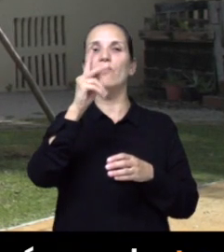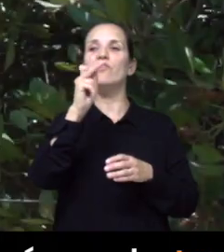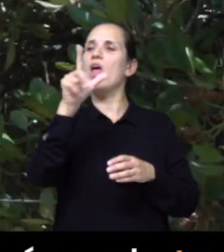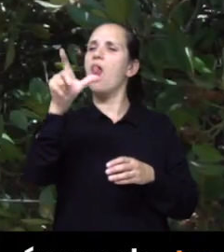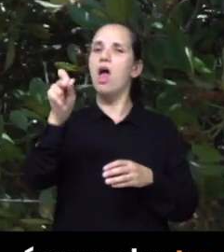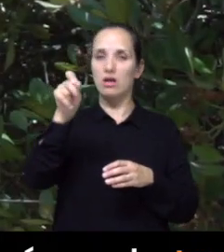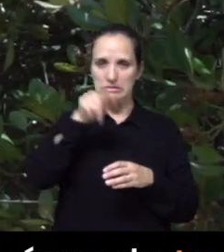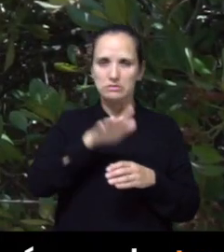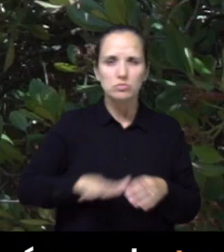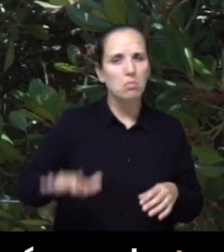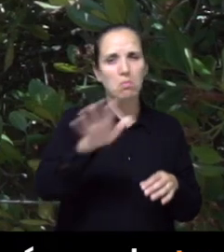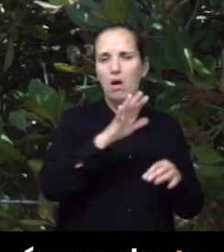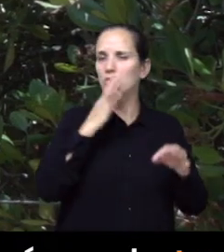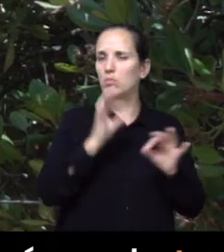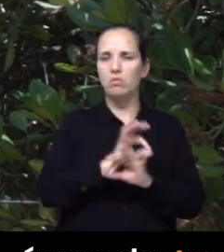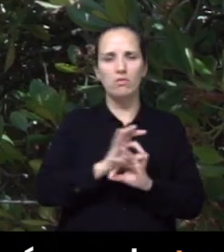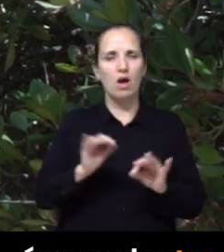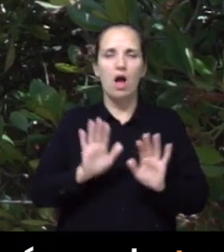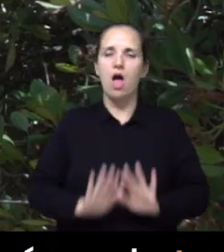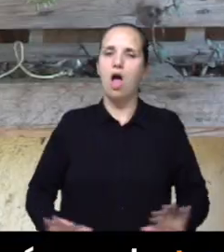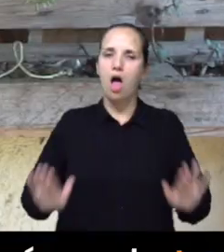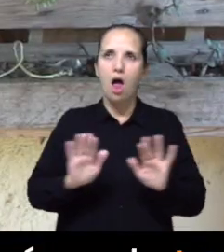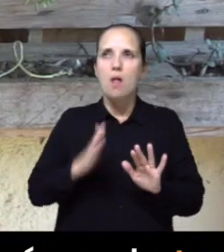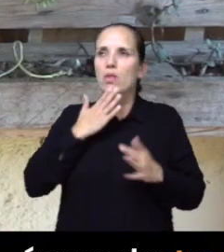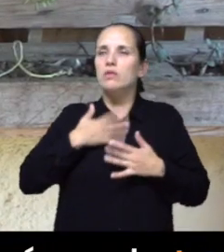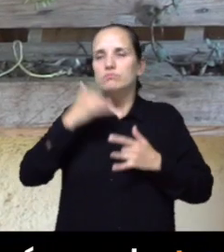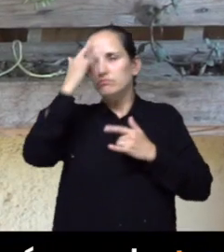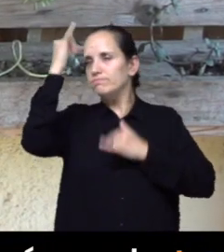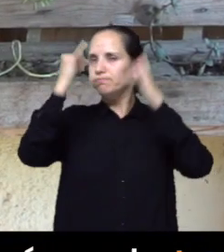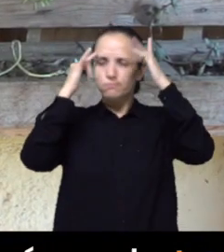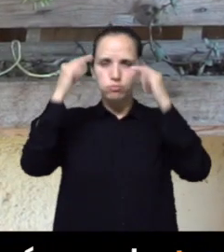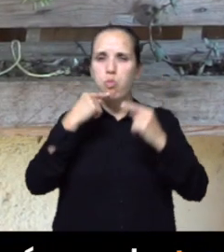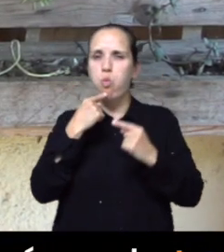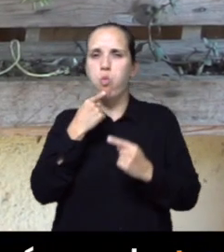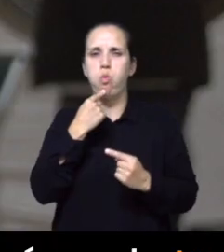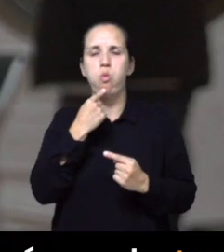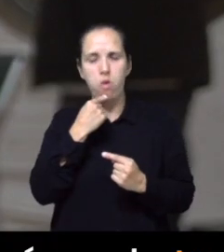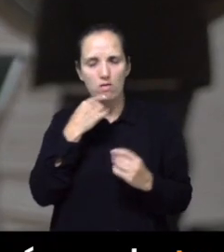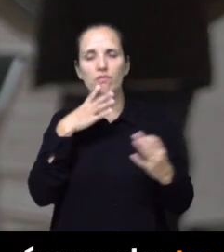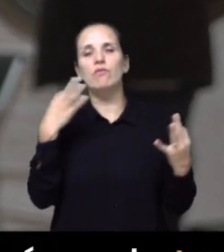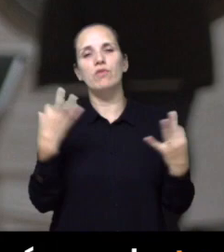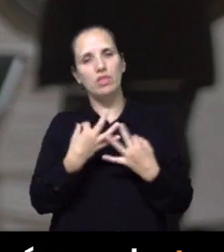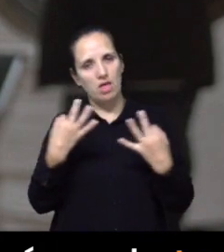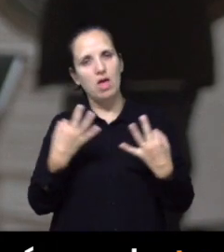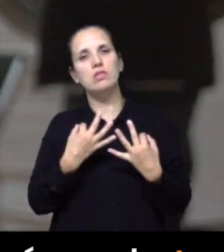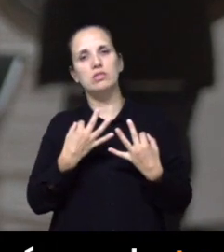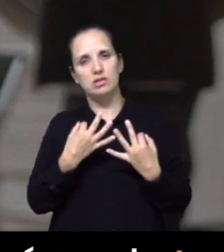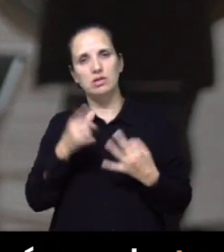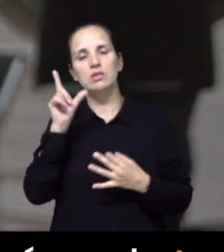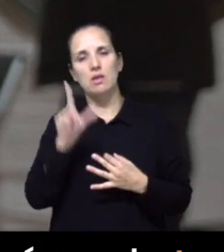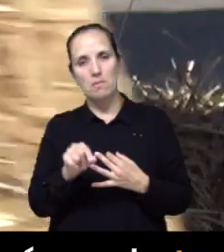vila, que nos acolhe, é um espaço espetacular, muito calmo, muito inspirador e que, de